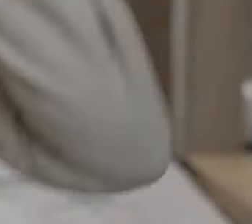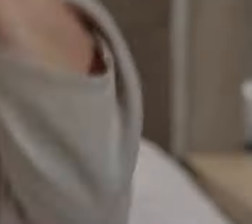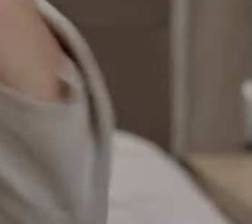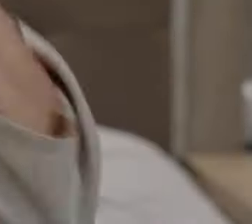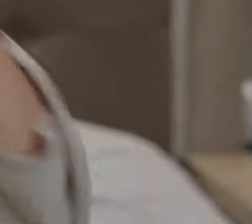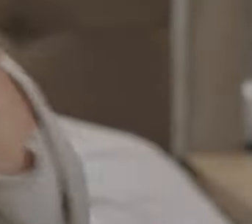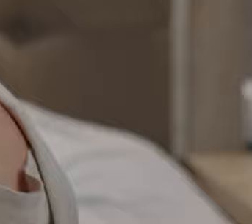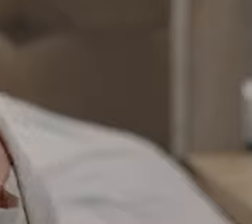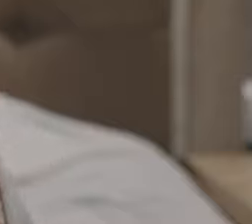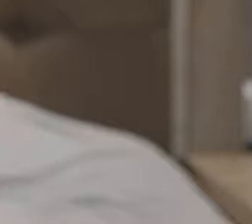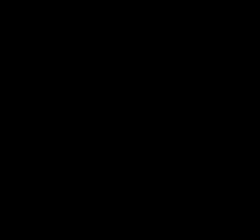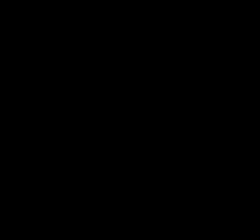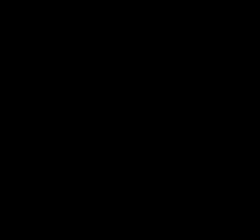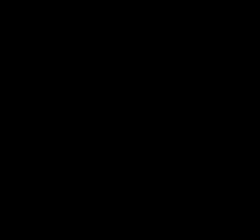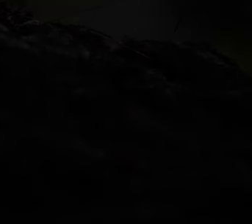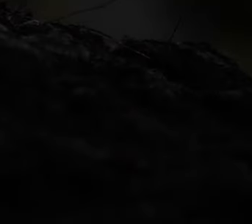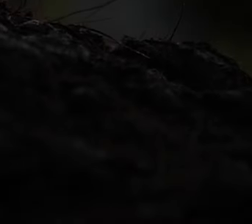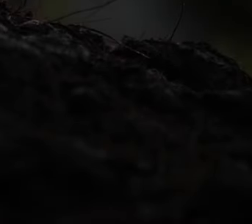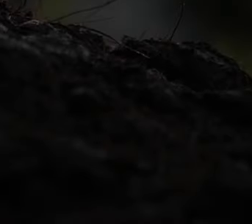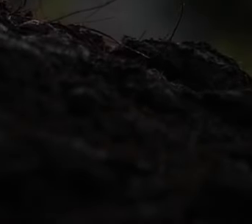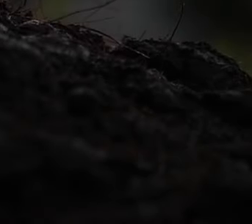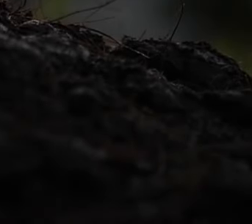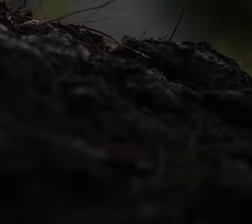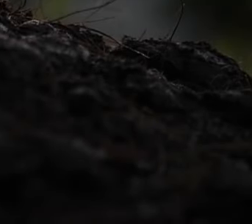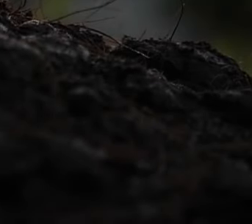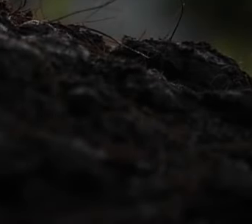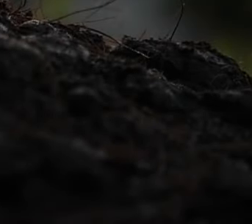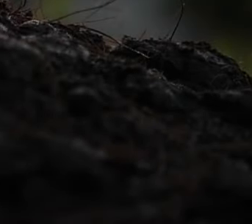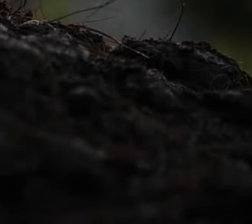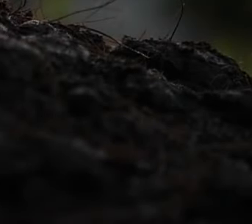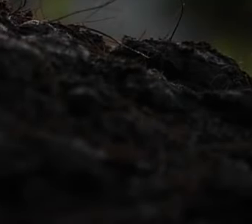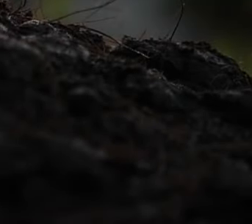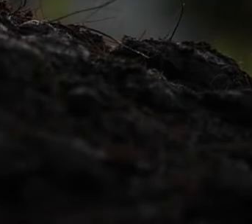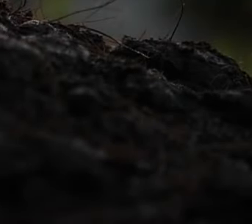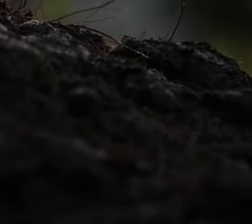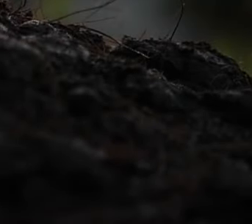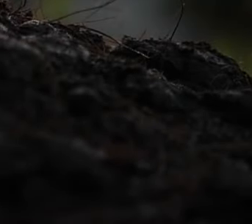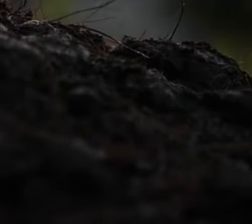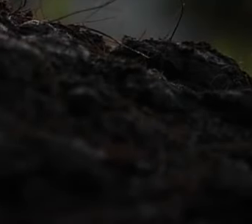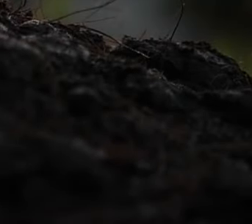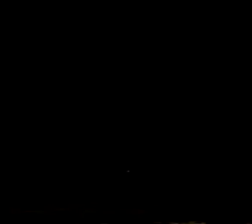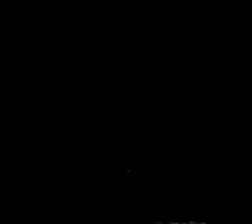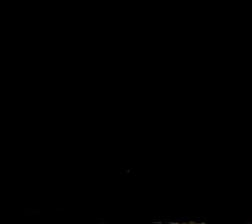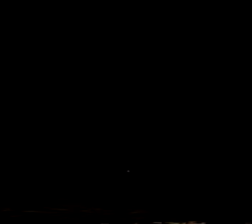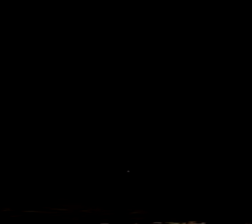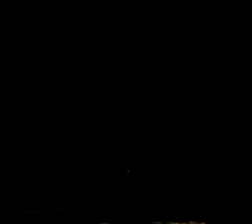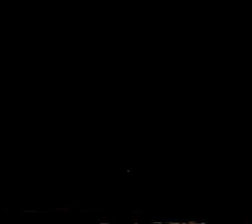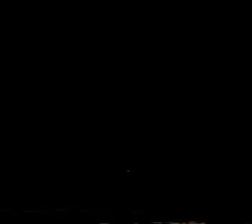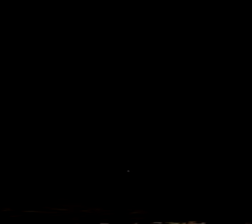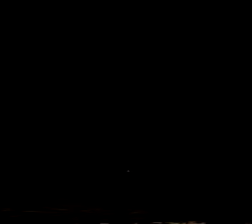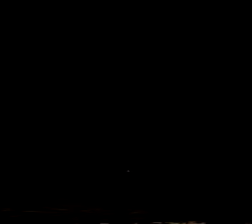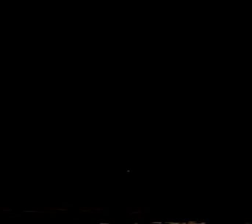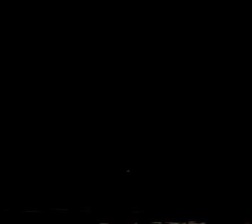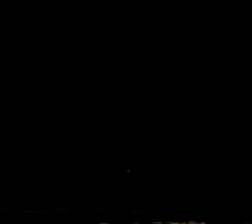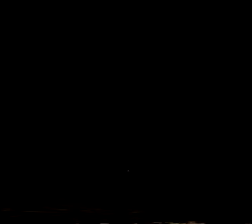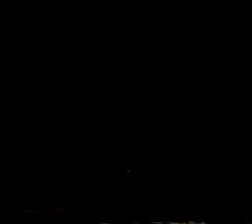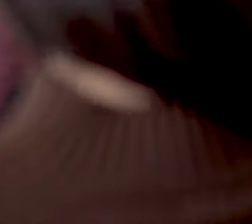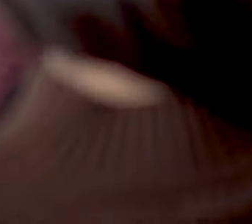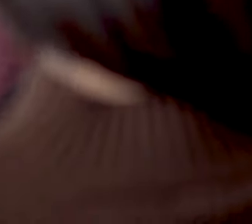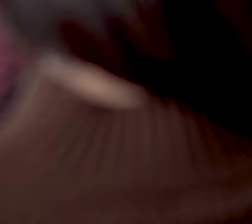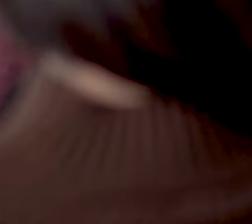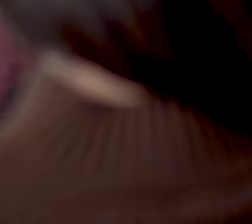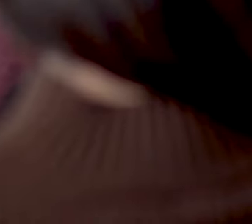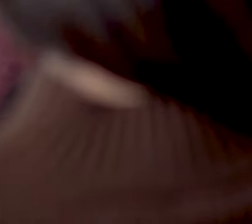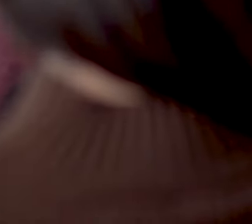por cura a clínica Jardim de Deus é o lugar onde as histórias de desespero encontram um